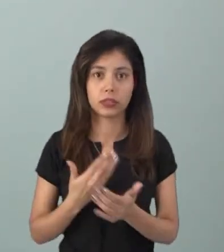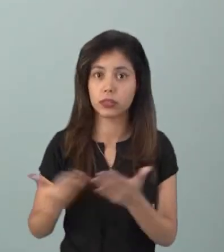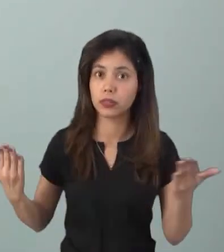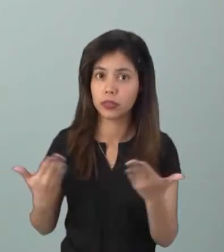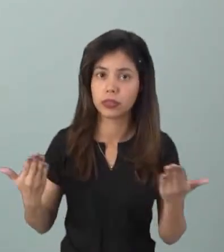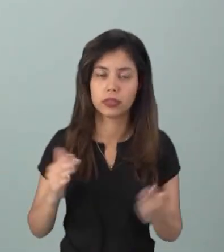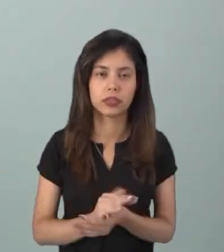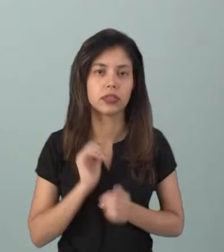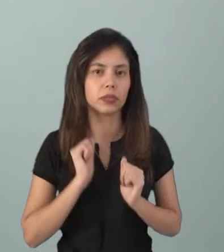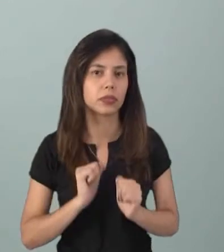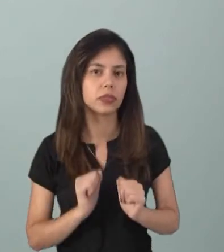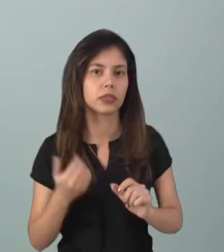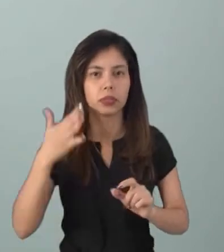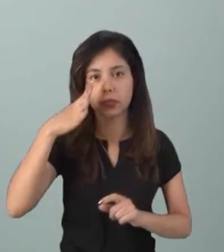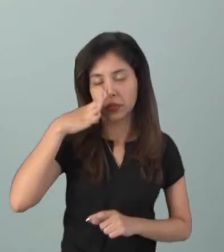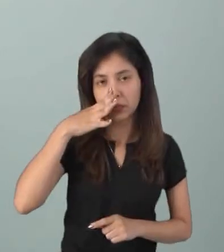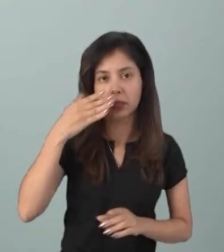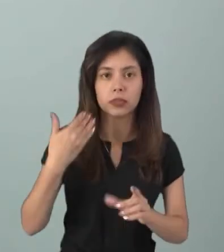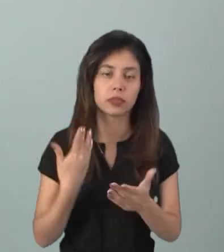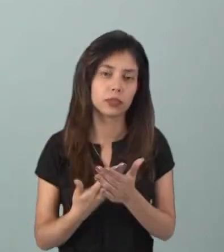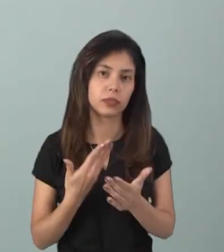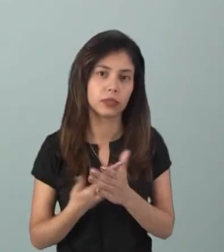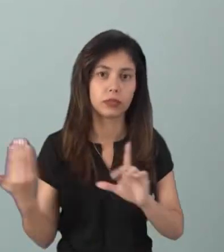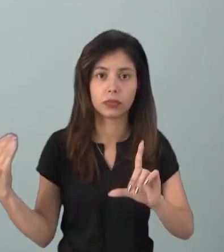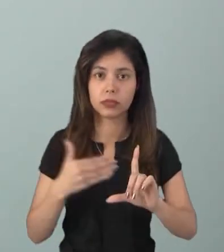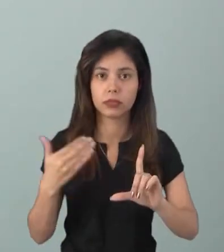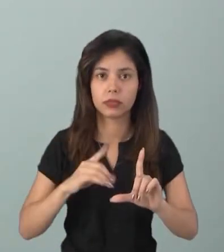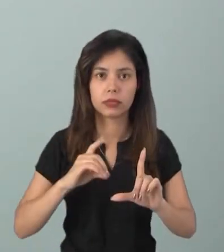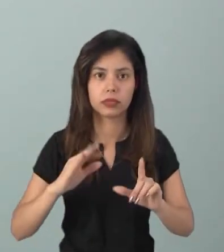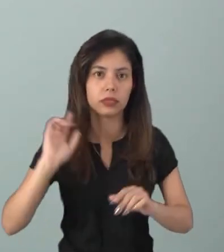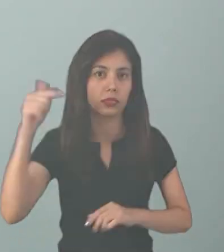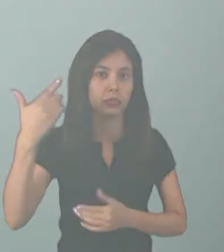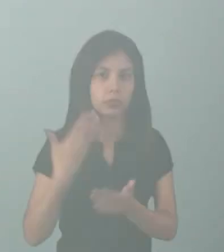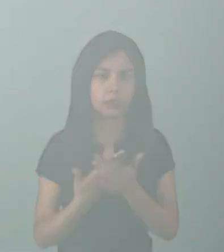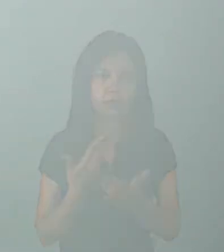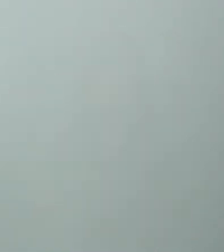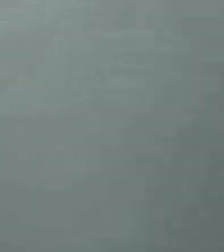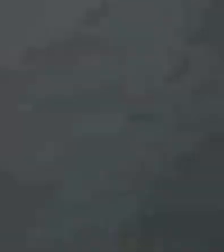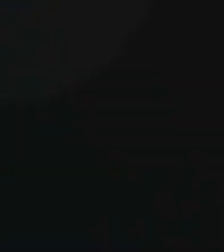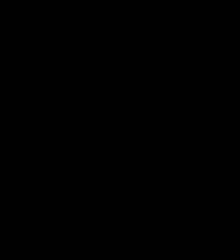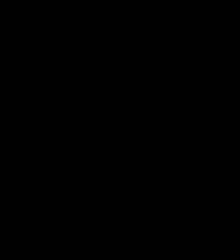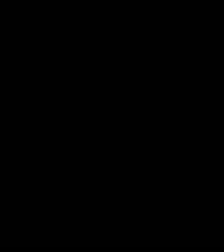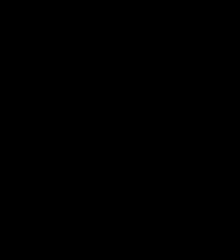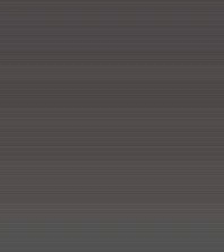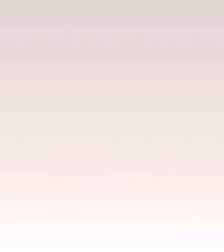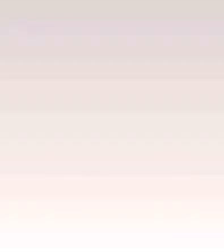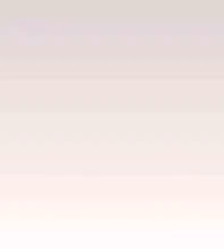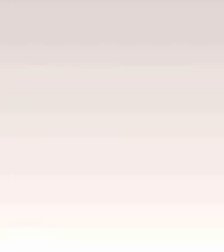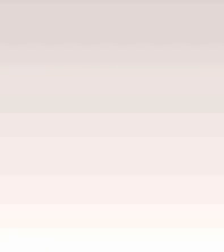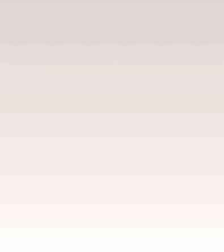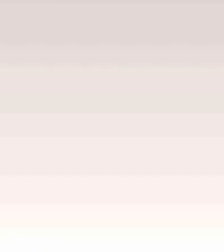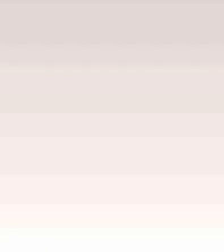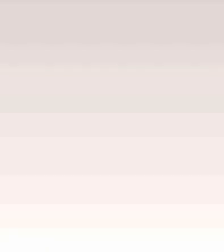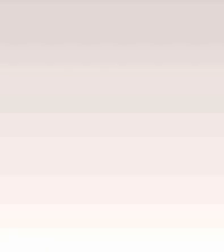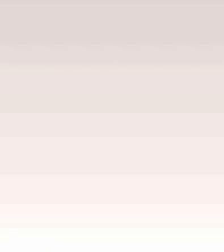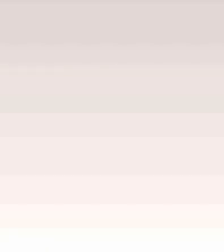aula de hoje. Vocês podem assisti-la mais vezes lá na plataforma Eduque. Até a próxima aula!